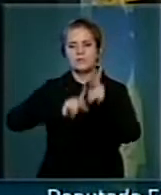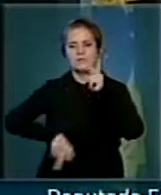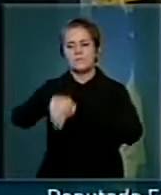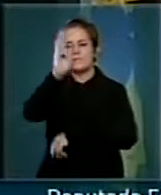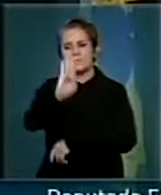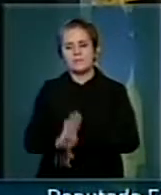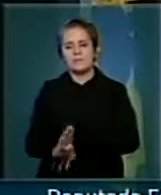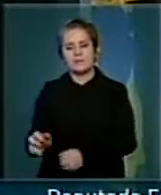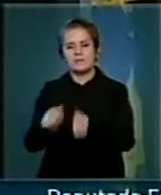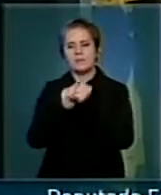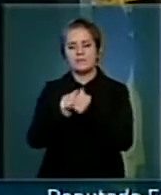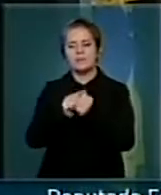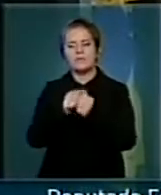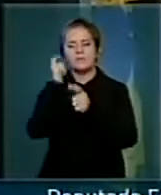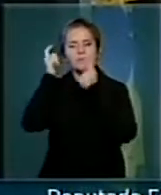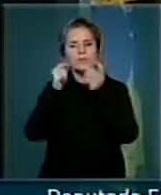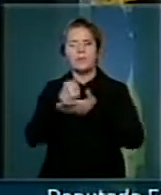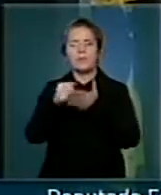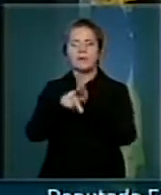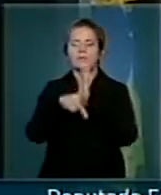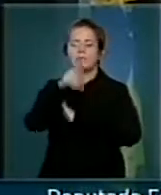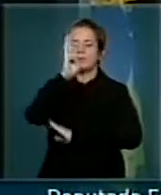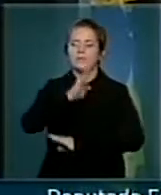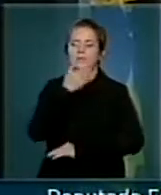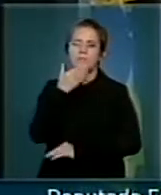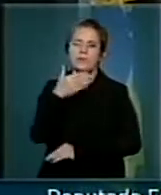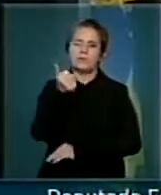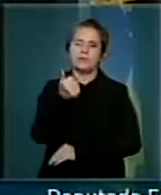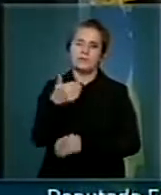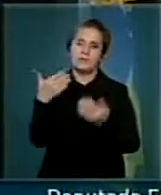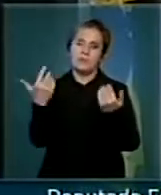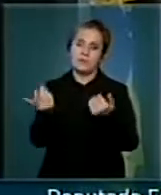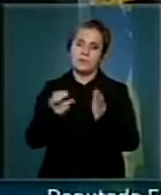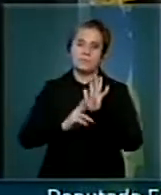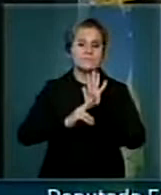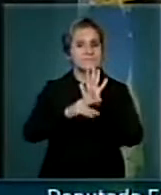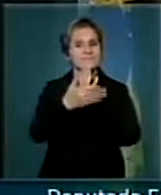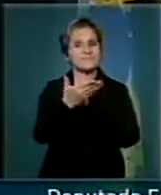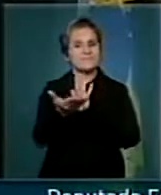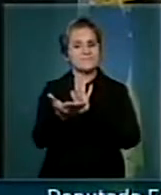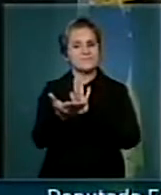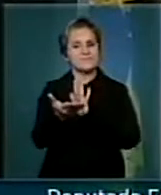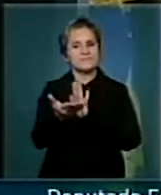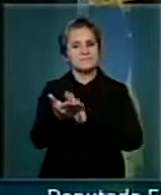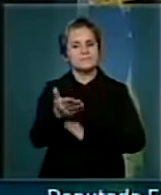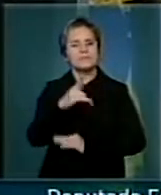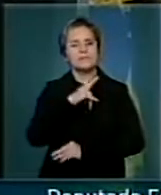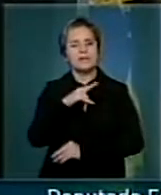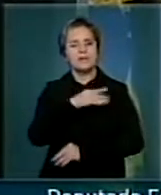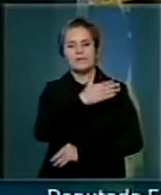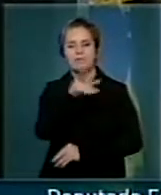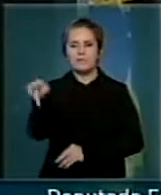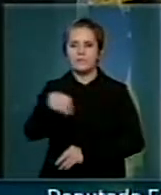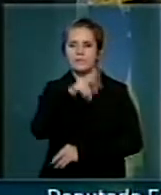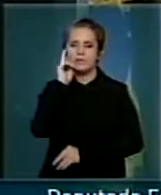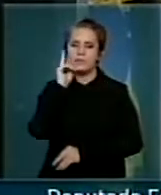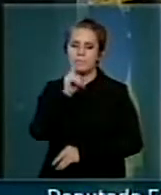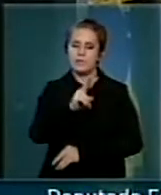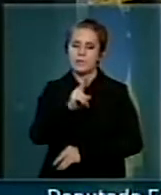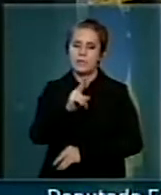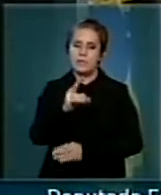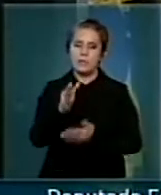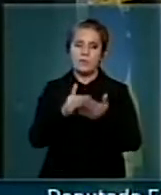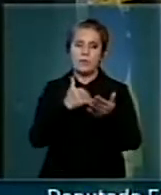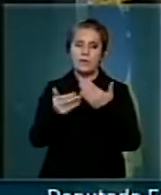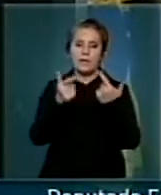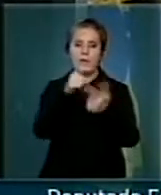em construir um Brasil melhor. E os resultados, senhoras e senhores, estão aí, por todos os lados deste